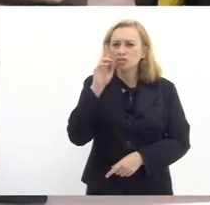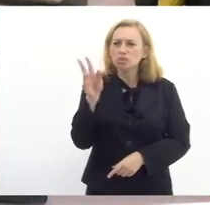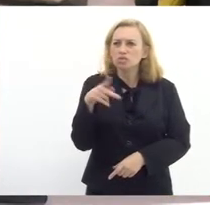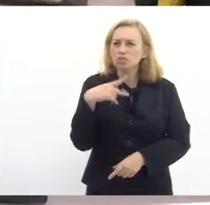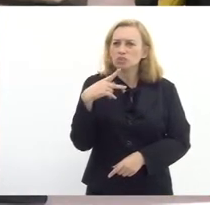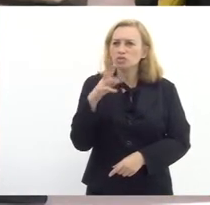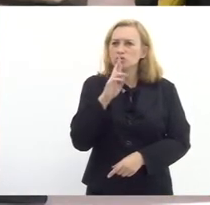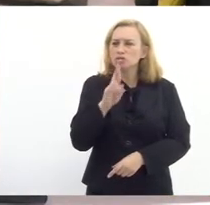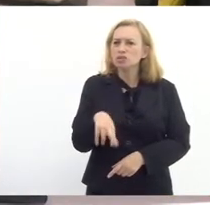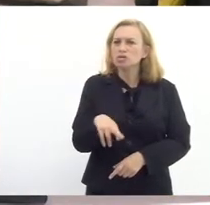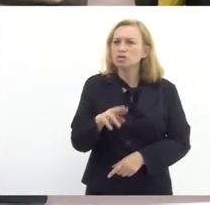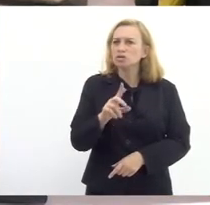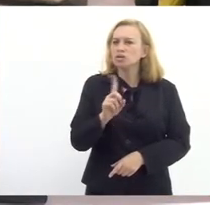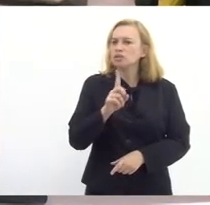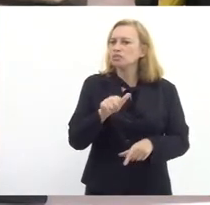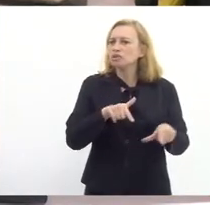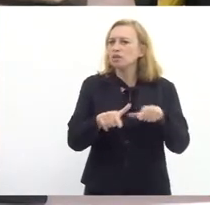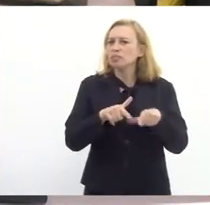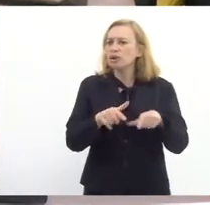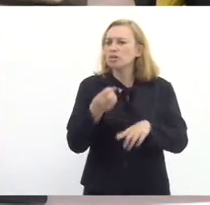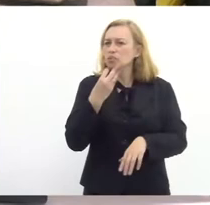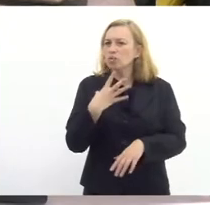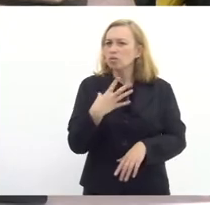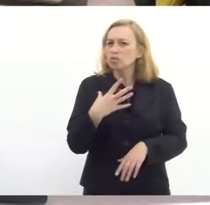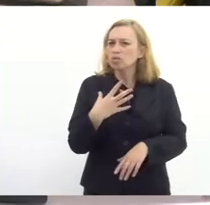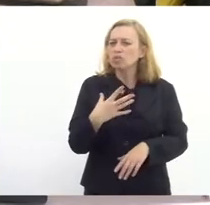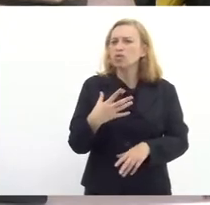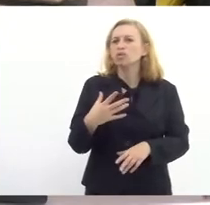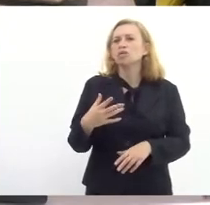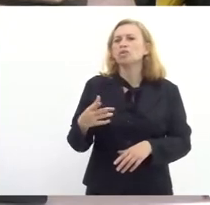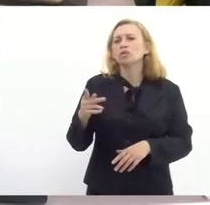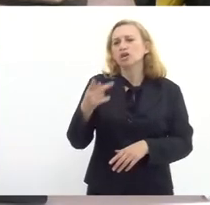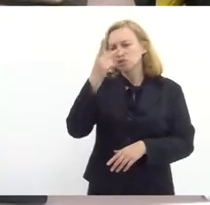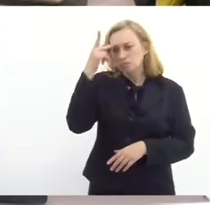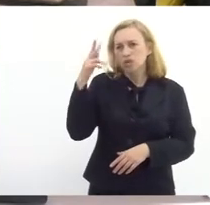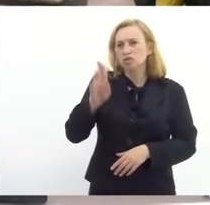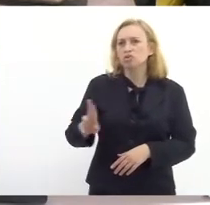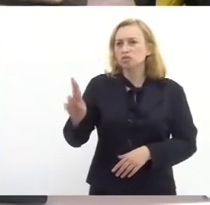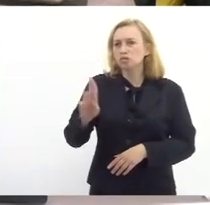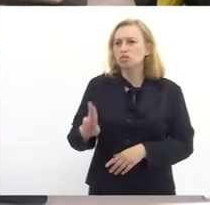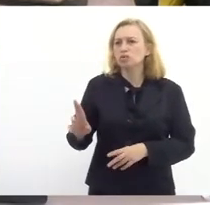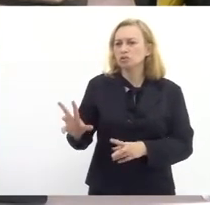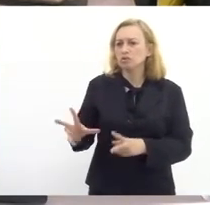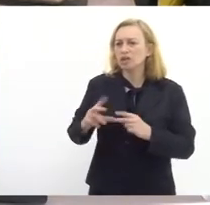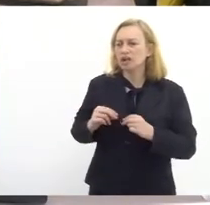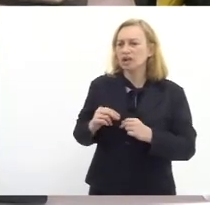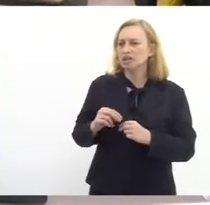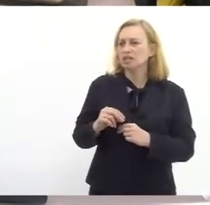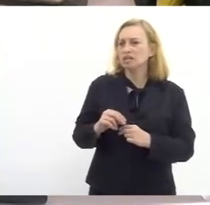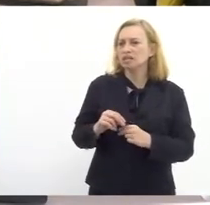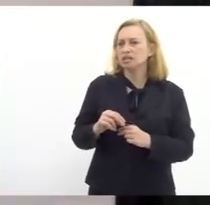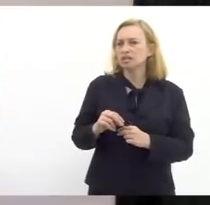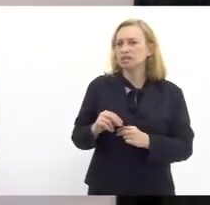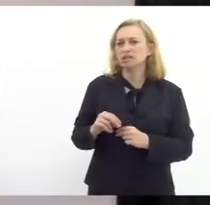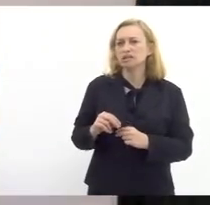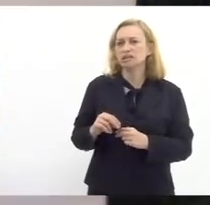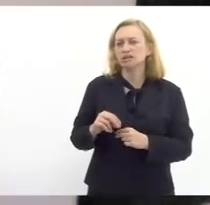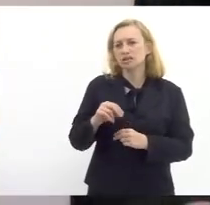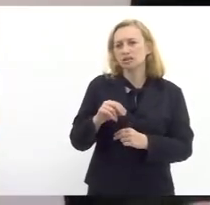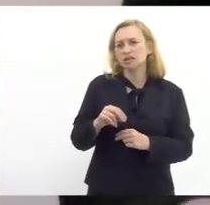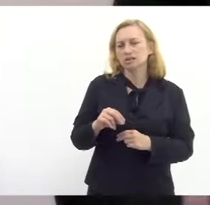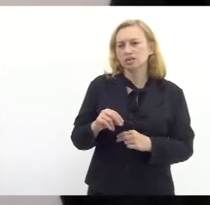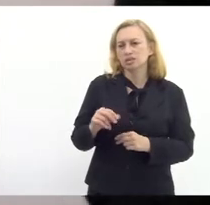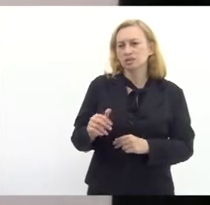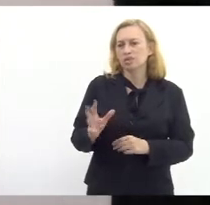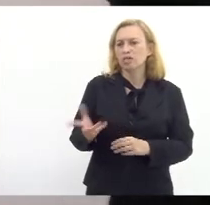que os serviços não são bons, que estão aquém do que o usuário merece e tem direito, enfim, ou seja, são insatisfatórios. Mas, quando eu